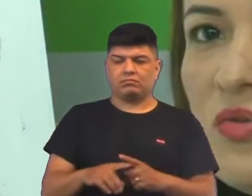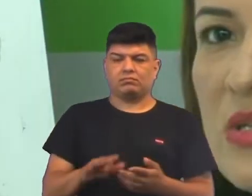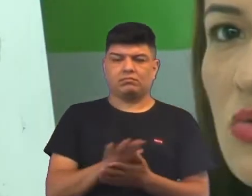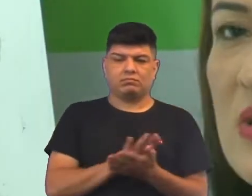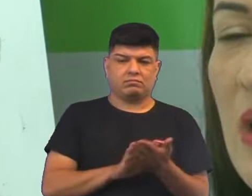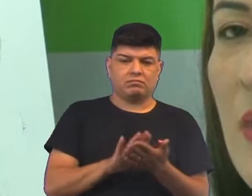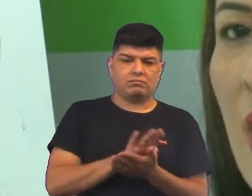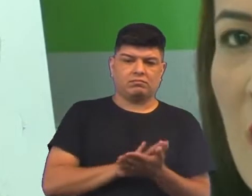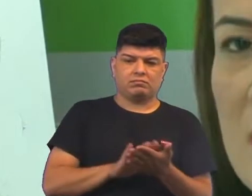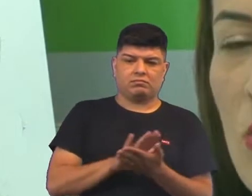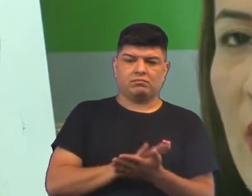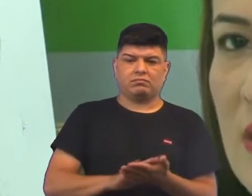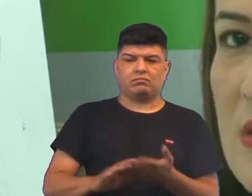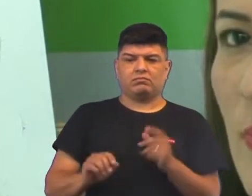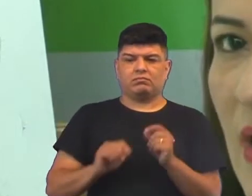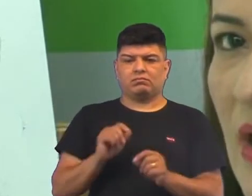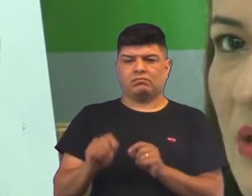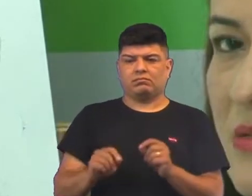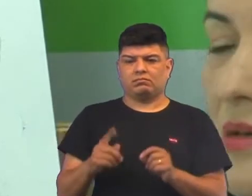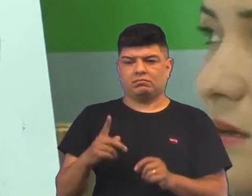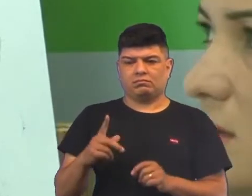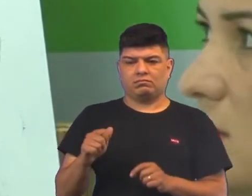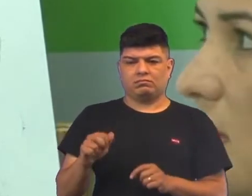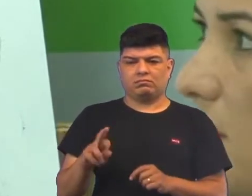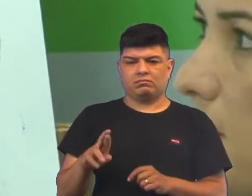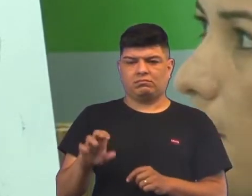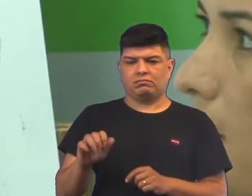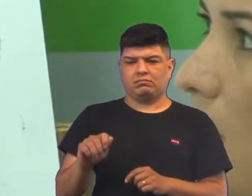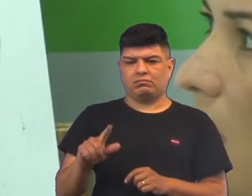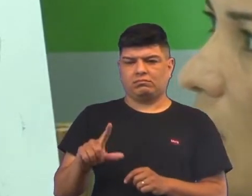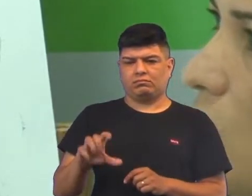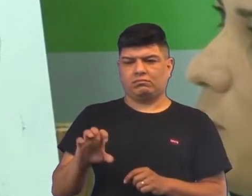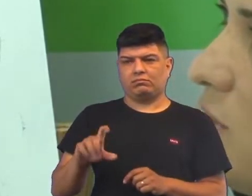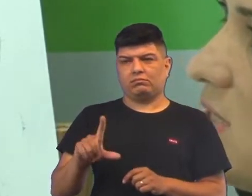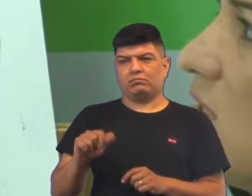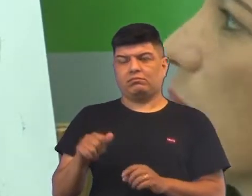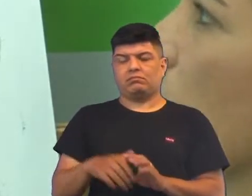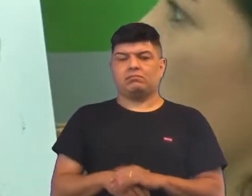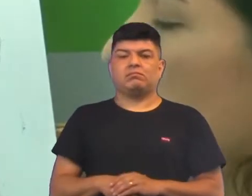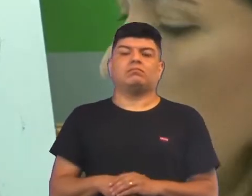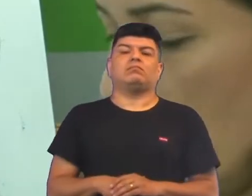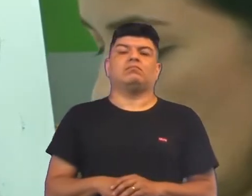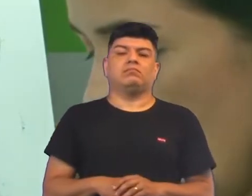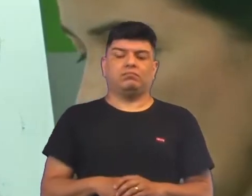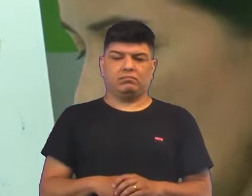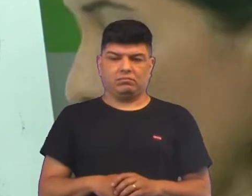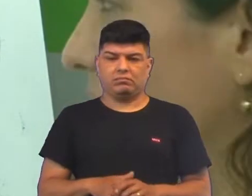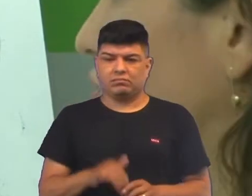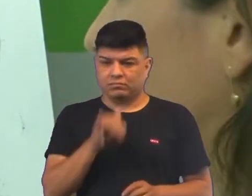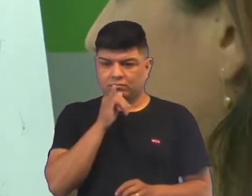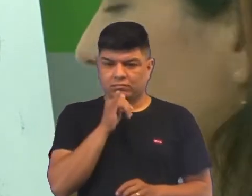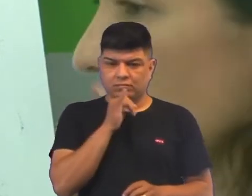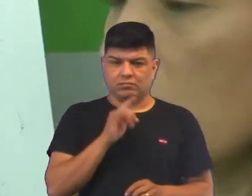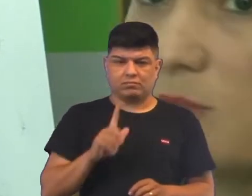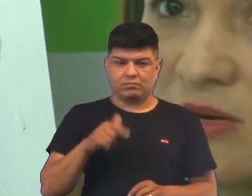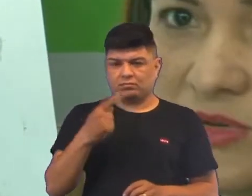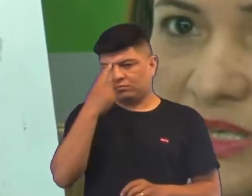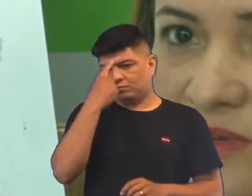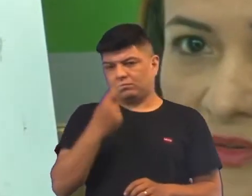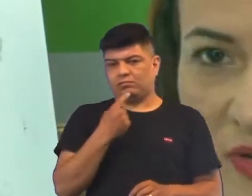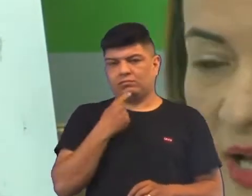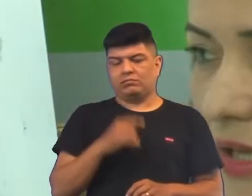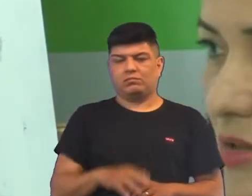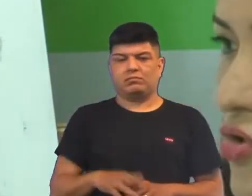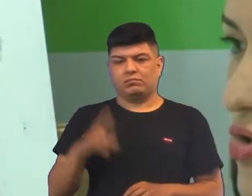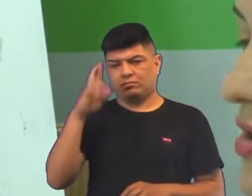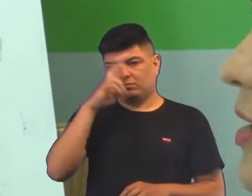momento elas vão se cruzar. Elas são retas paralelas, tá? Agora, por exemplo, ó, deixa eu só pegar a imagem aí embaixo, para